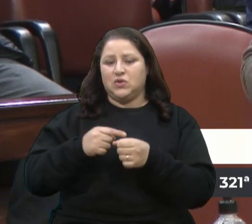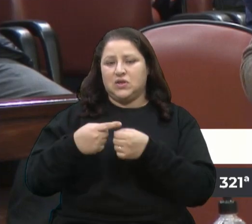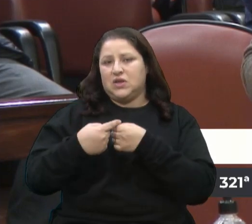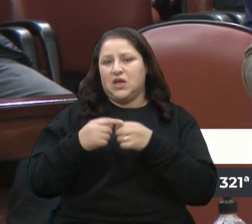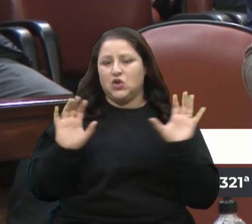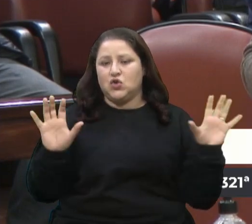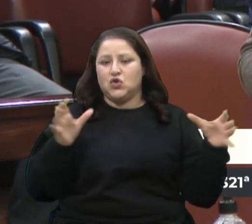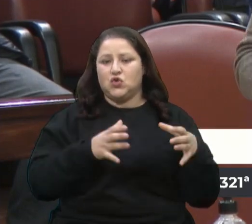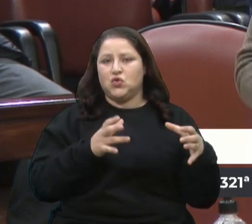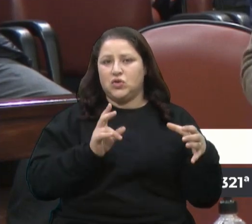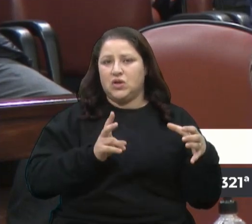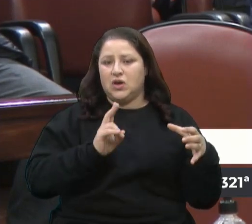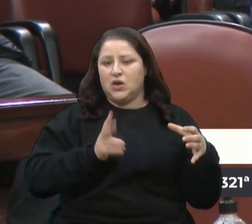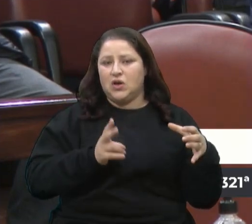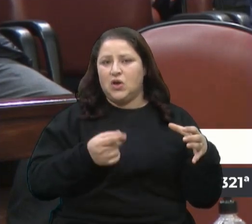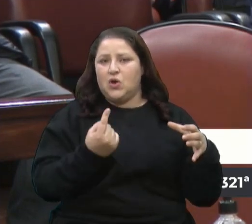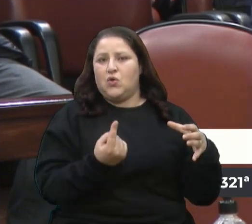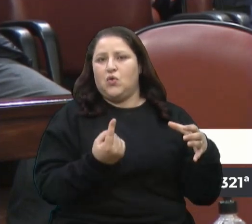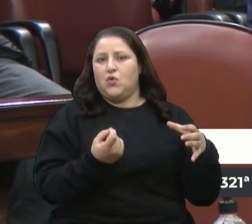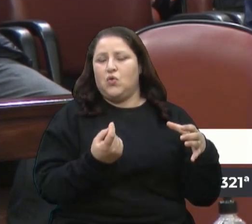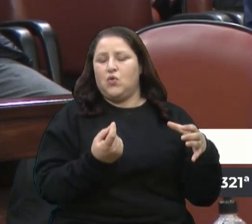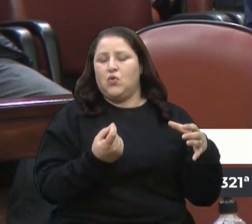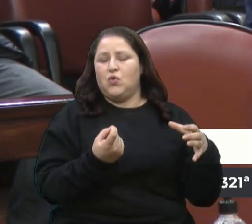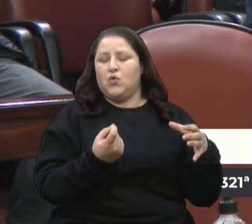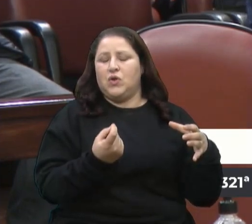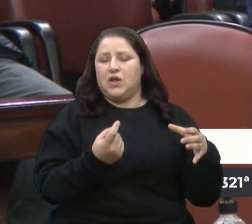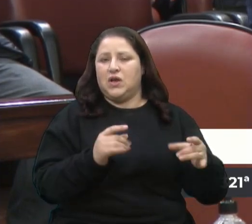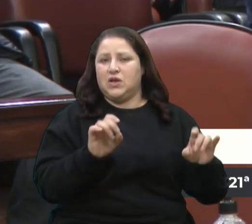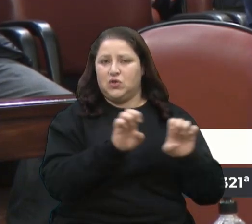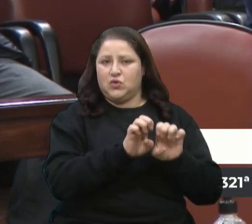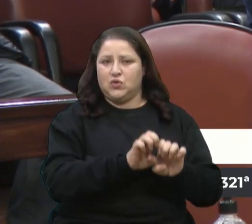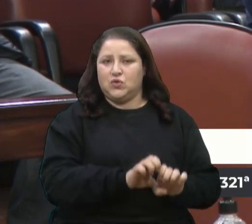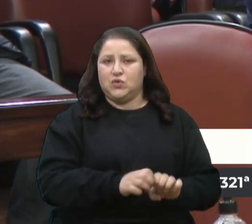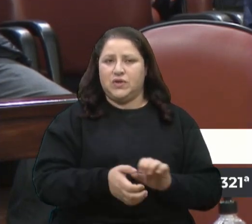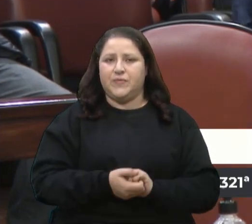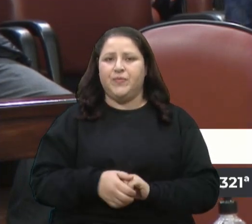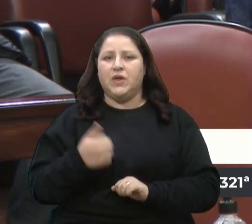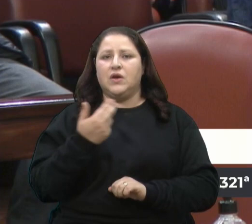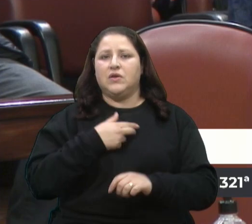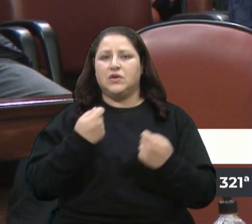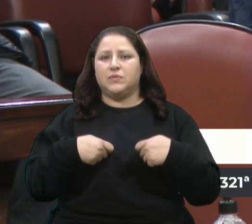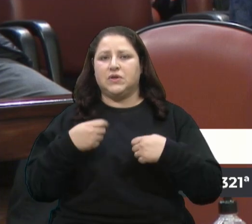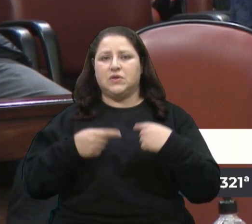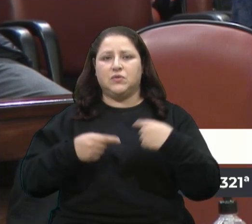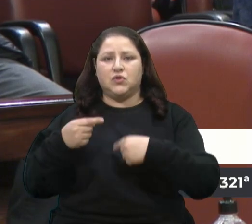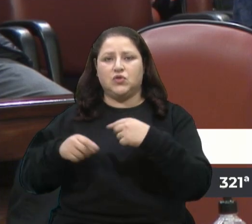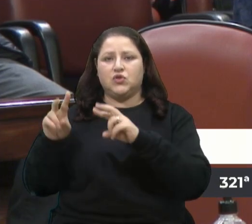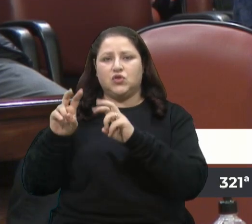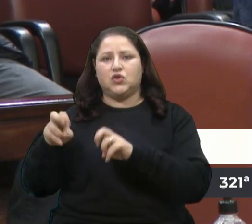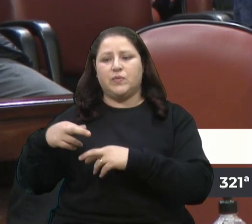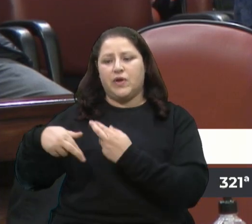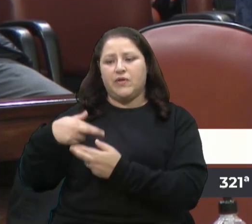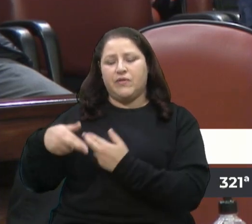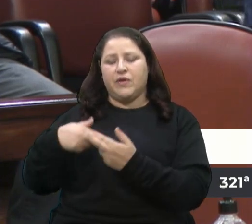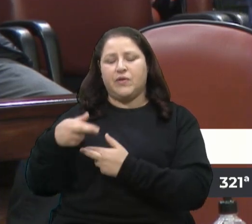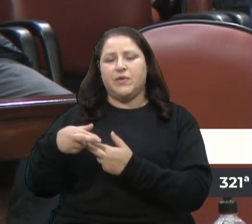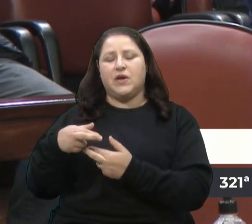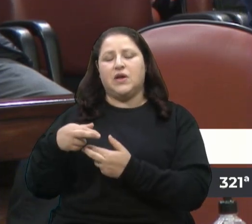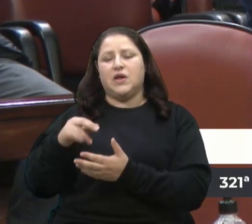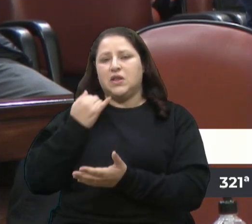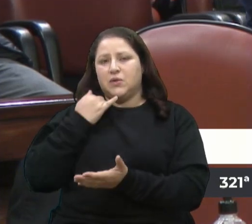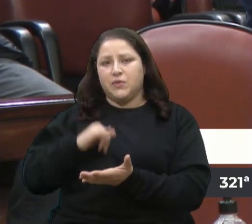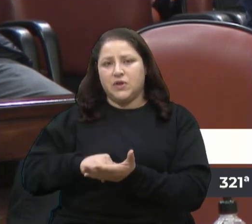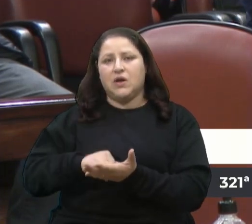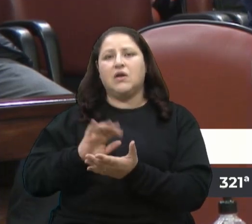só. Então, o que nós temos que discutir, vereador, é a questão da reforma tributária, mas como